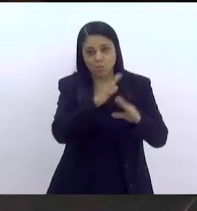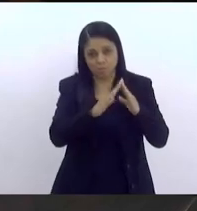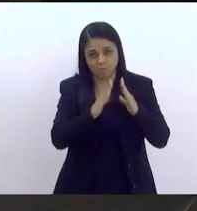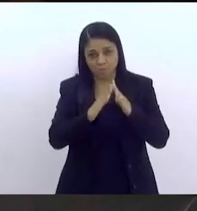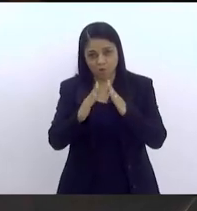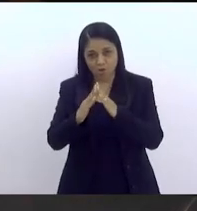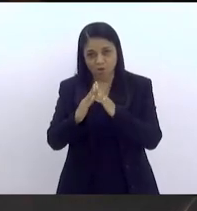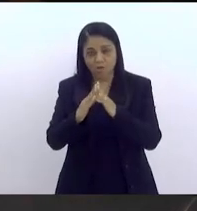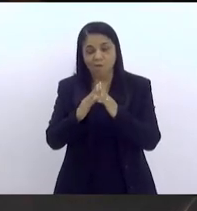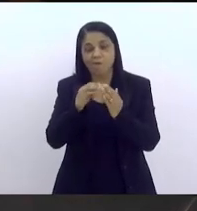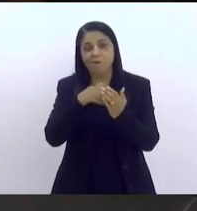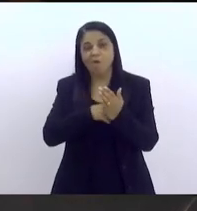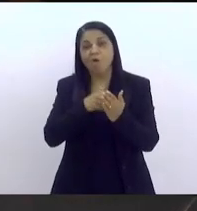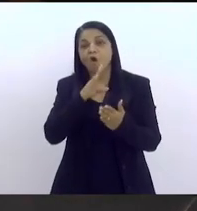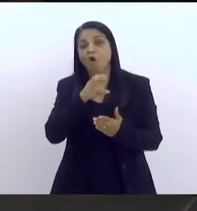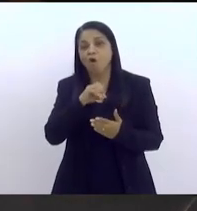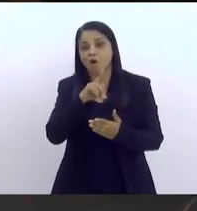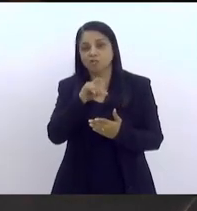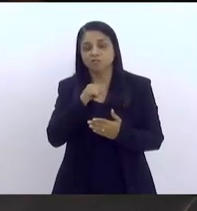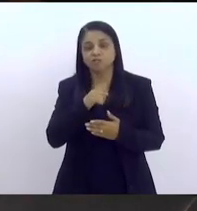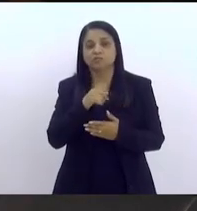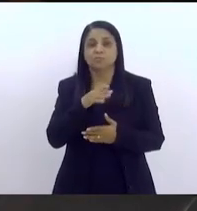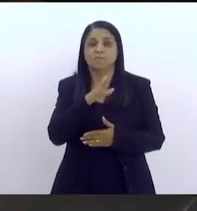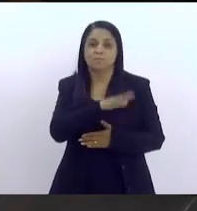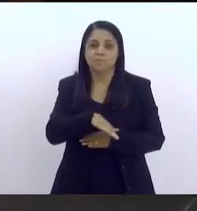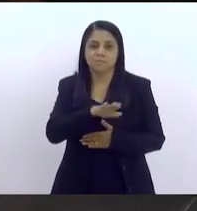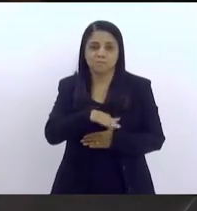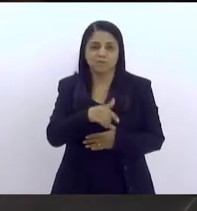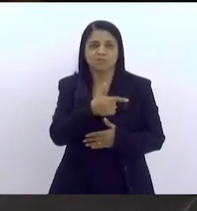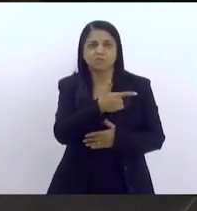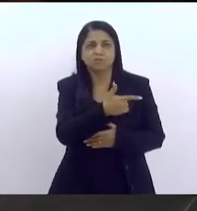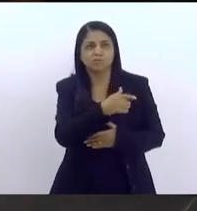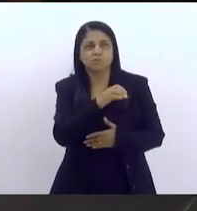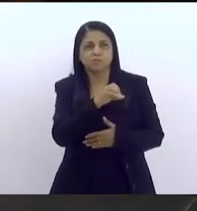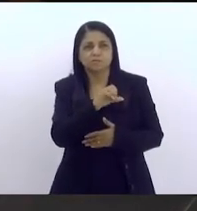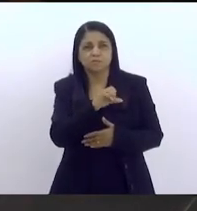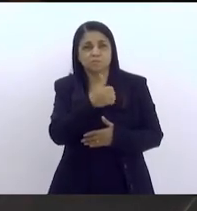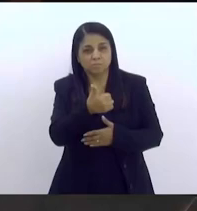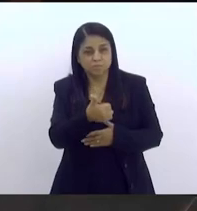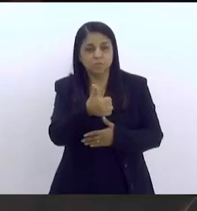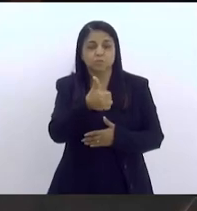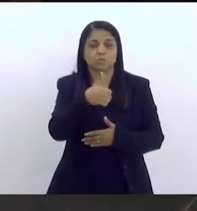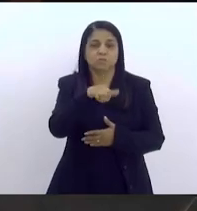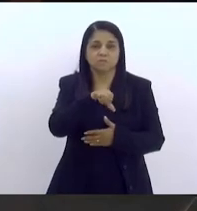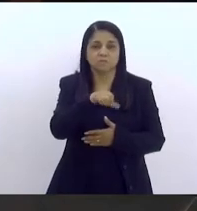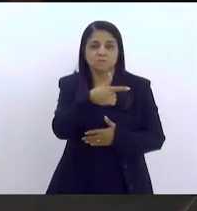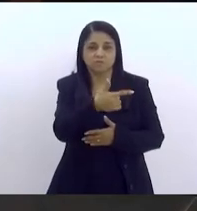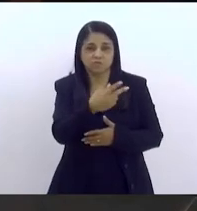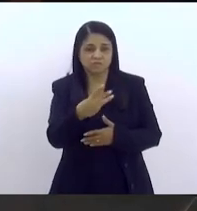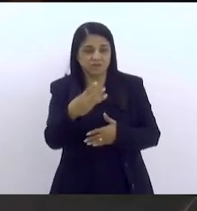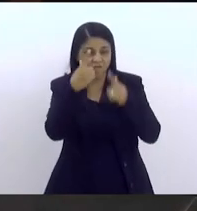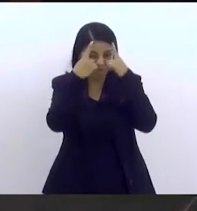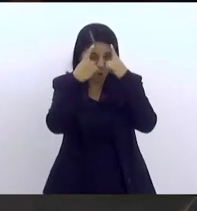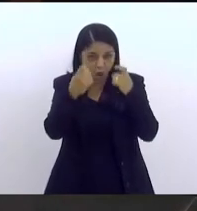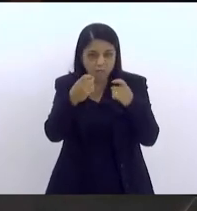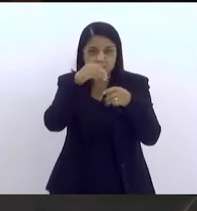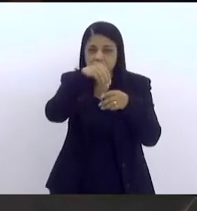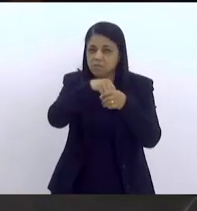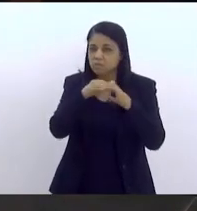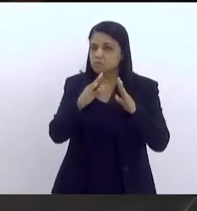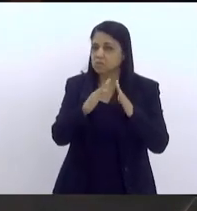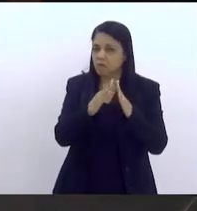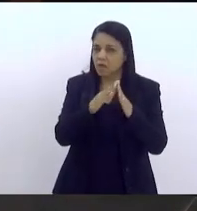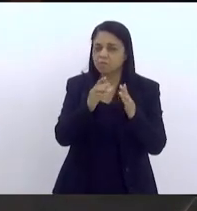1923 trabalho imortalidade infantil índice alarmantes de violência doméstica